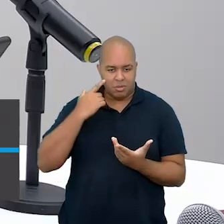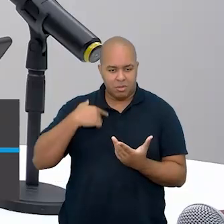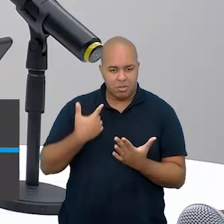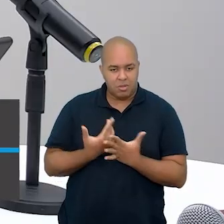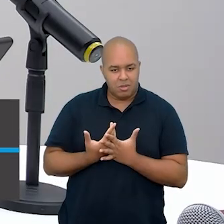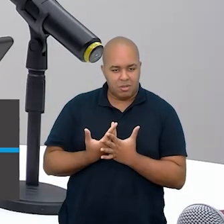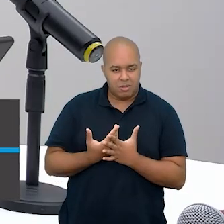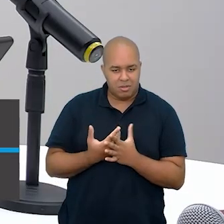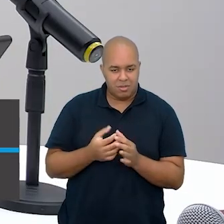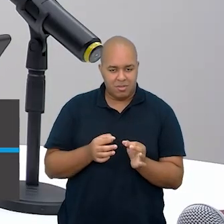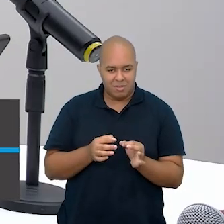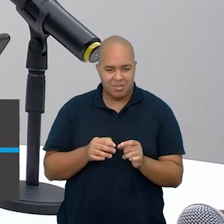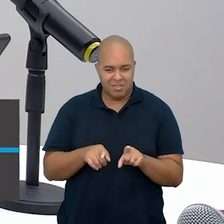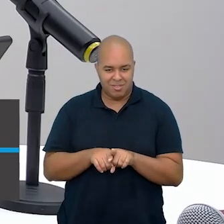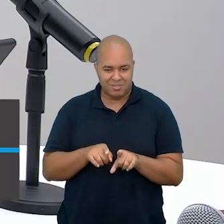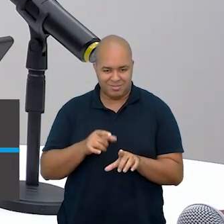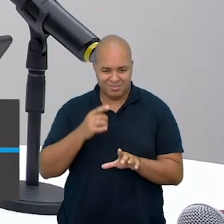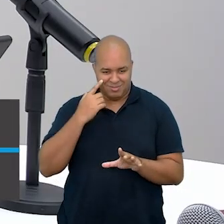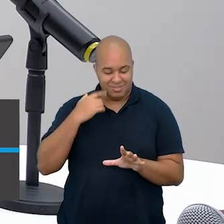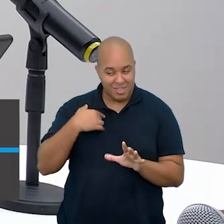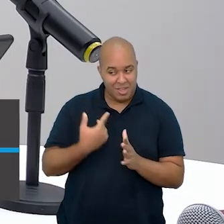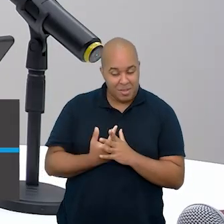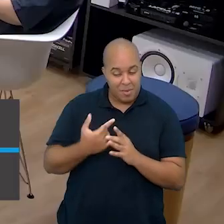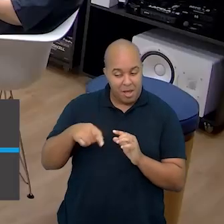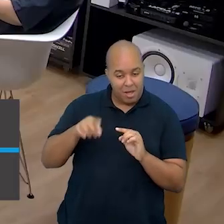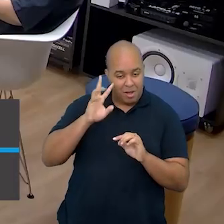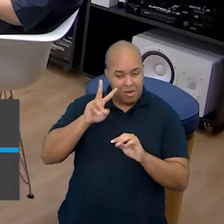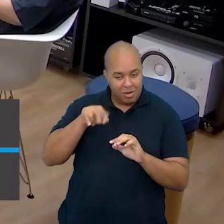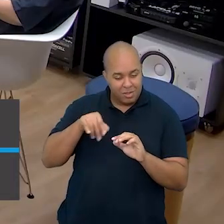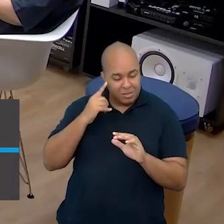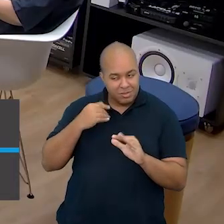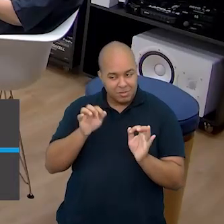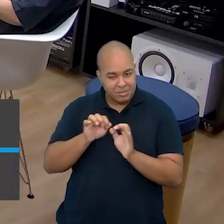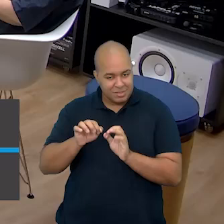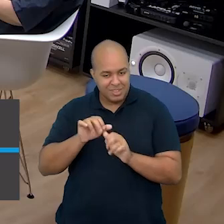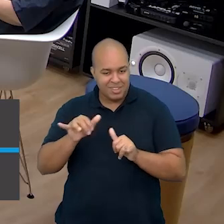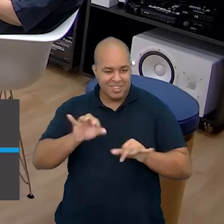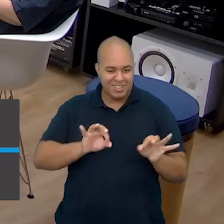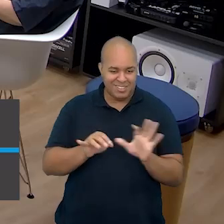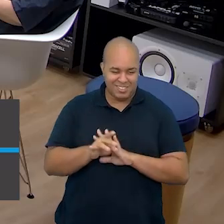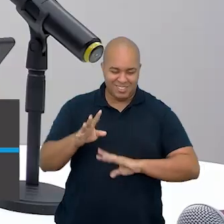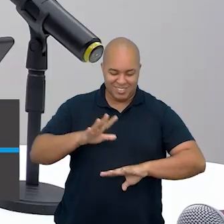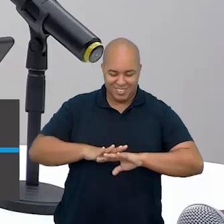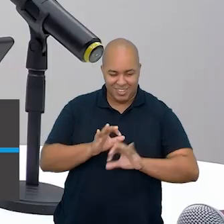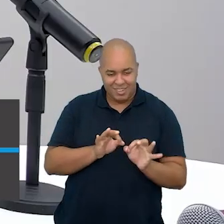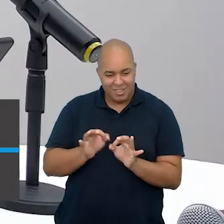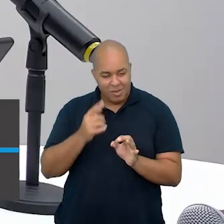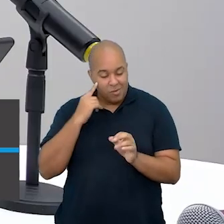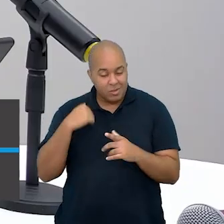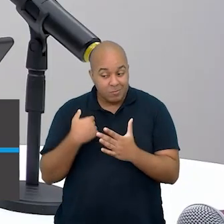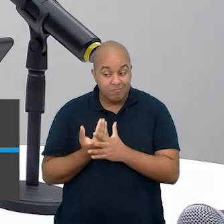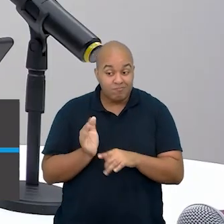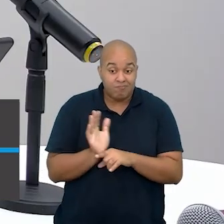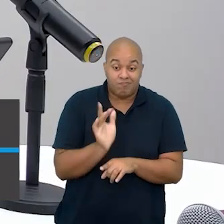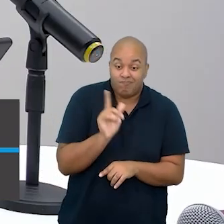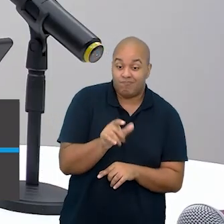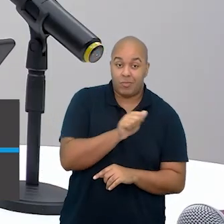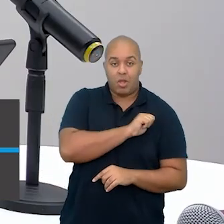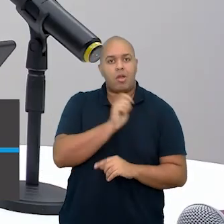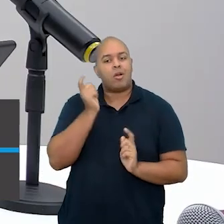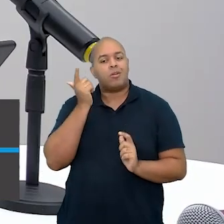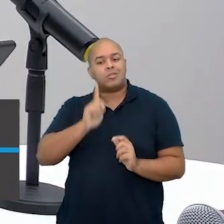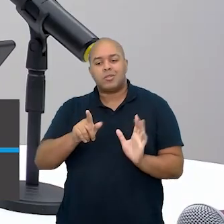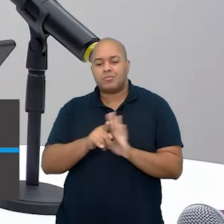né? Isso. Eu ia fazer esse comentário aqui, Então, a vamos lá. realização do laboratório de matemática, né, permitindo que o aluno